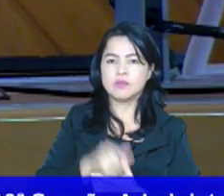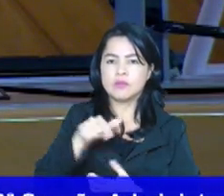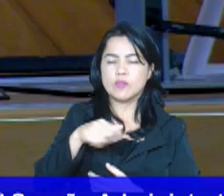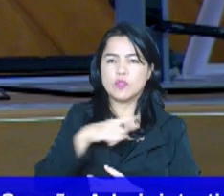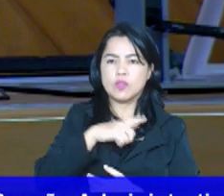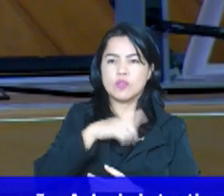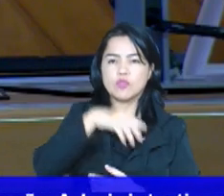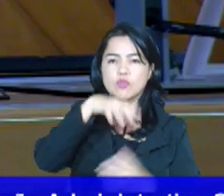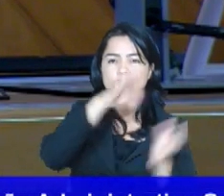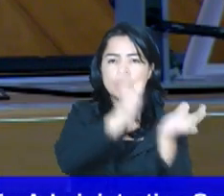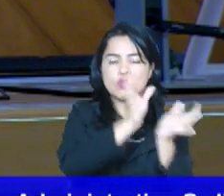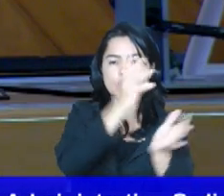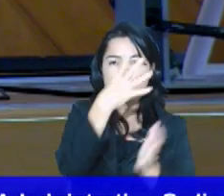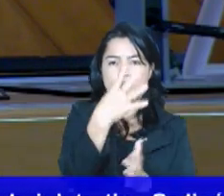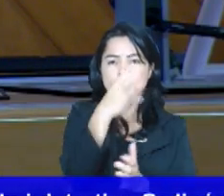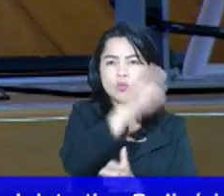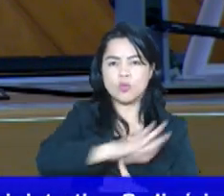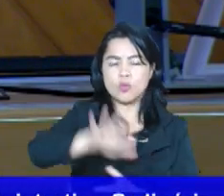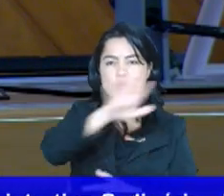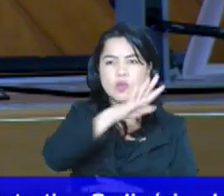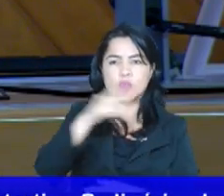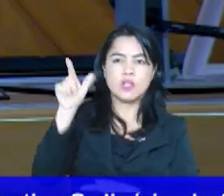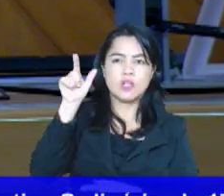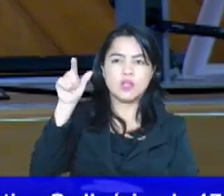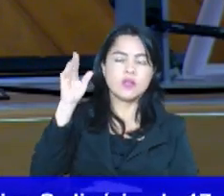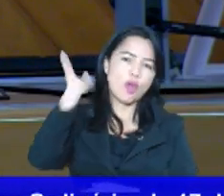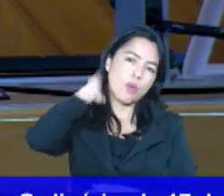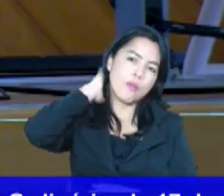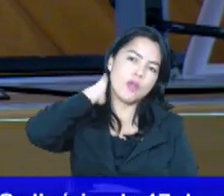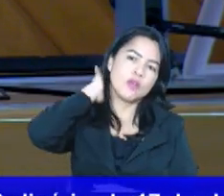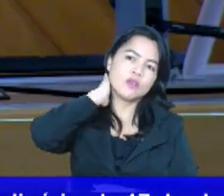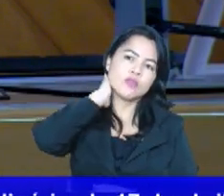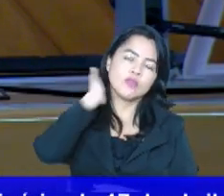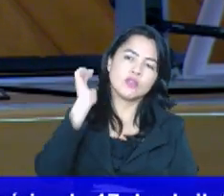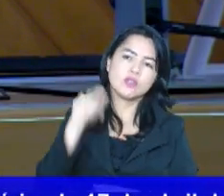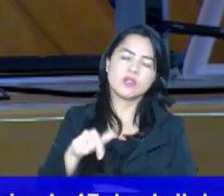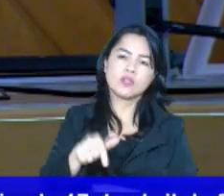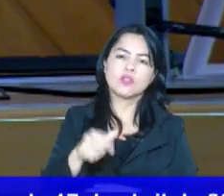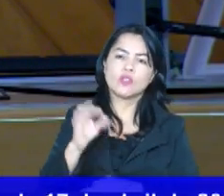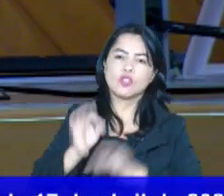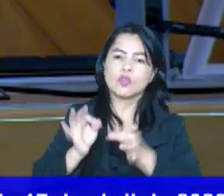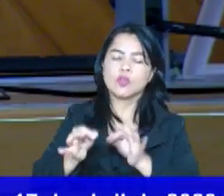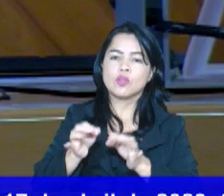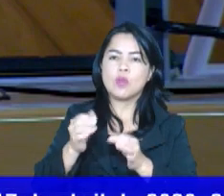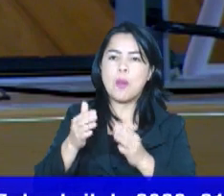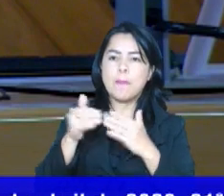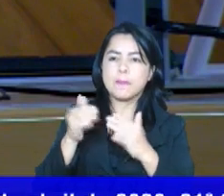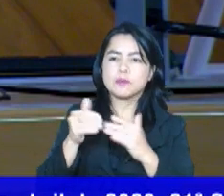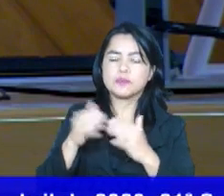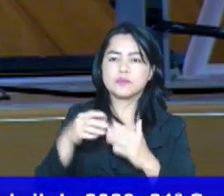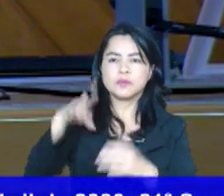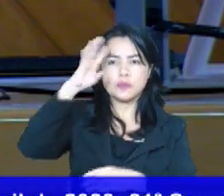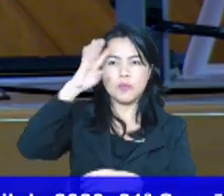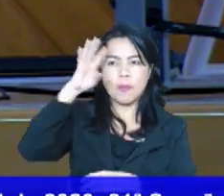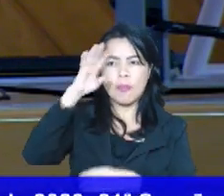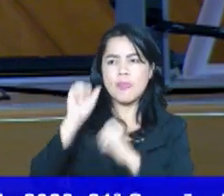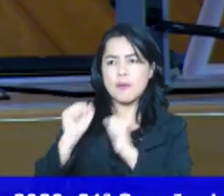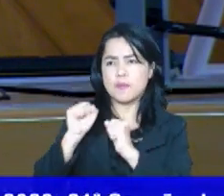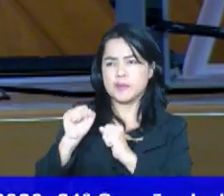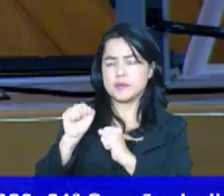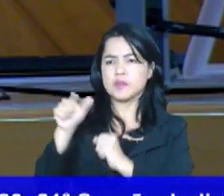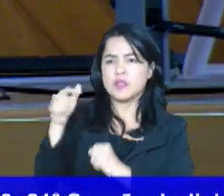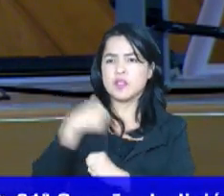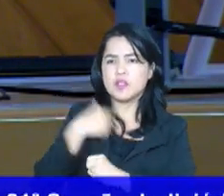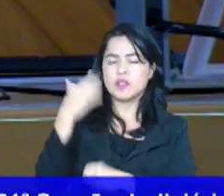4ª Região e eu estarei em Belém representando o Tribunal Regional Eleitoral. Então, eu vou pedir, se Vossa Excelência puder, como